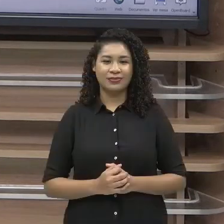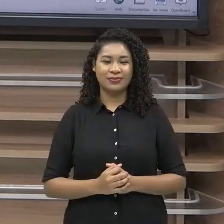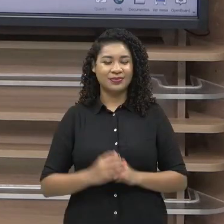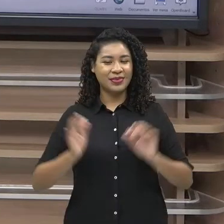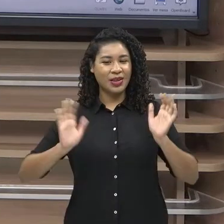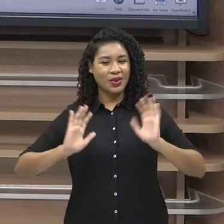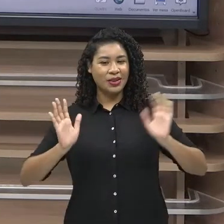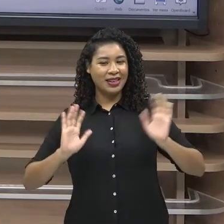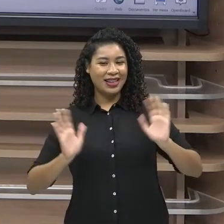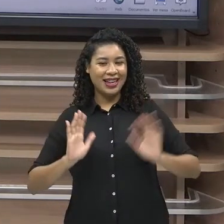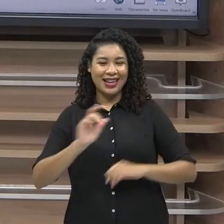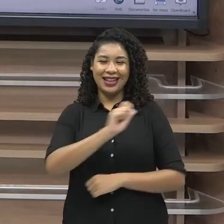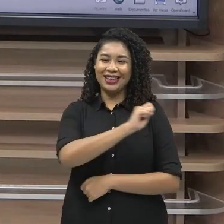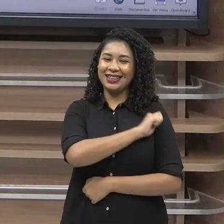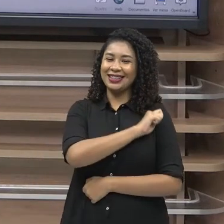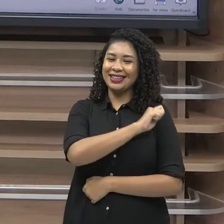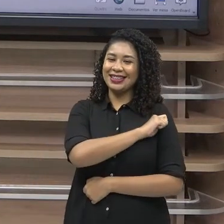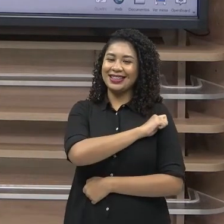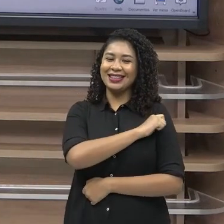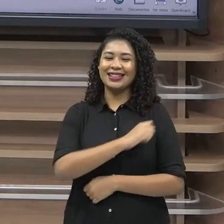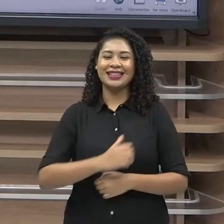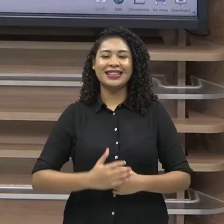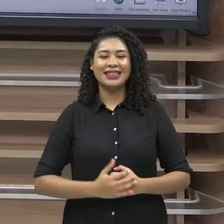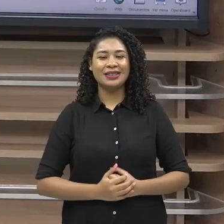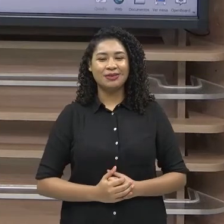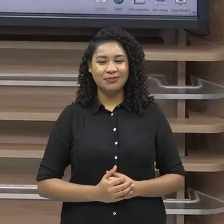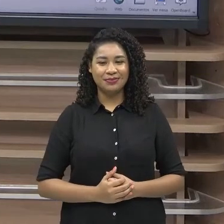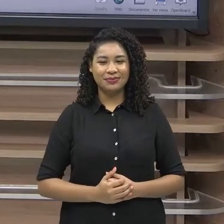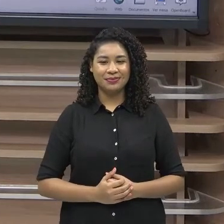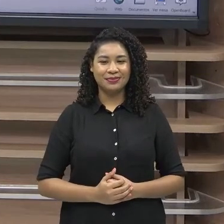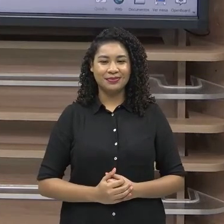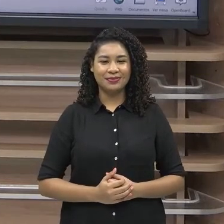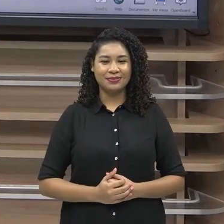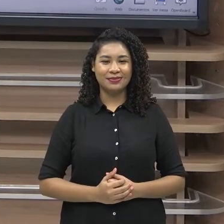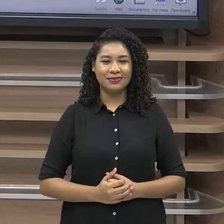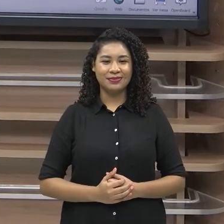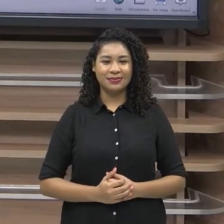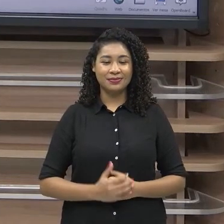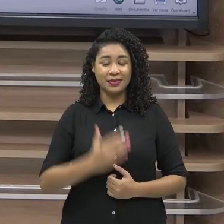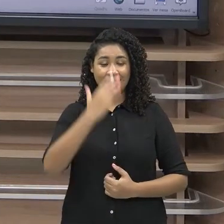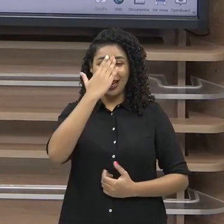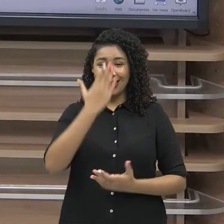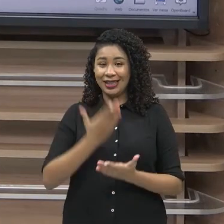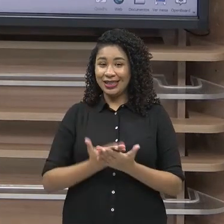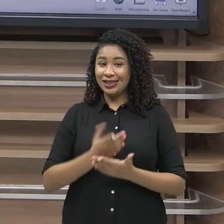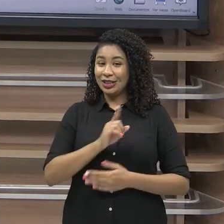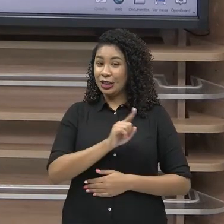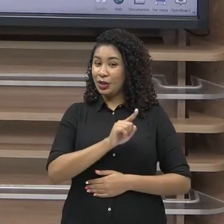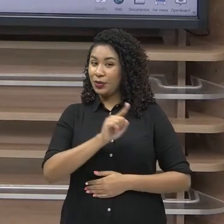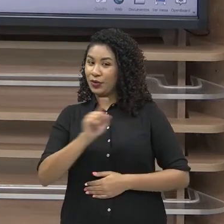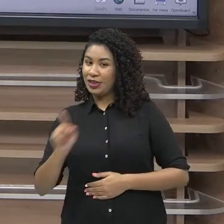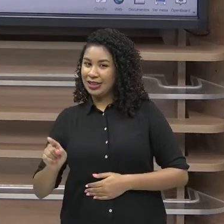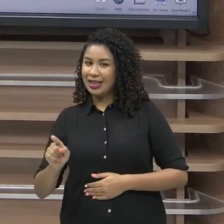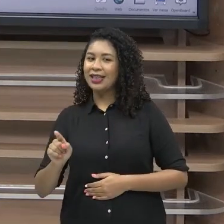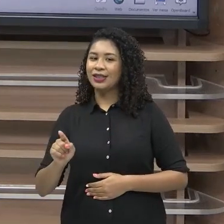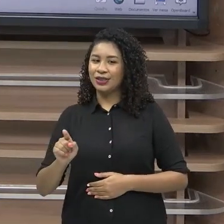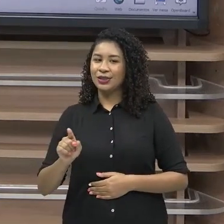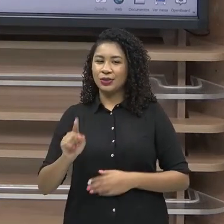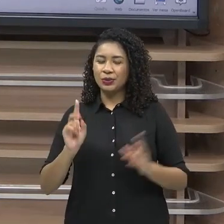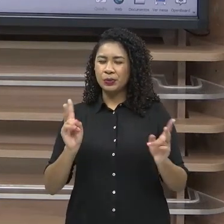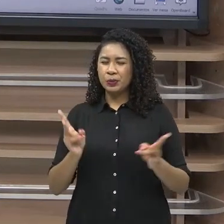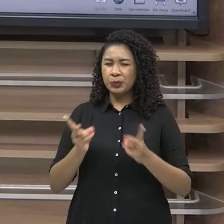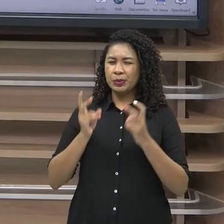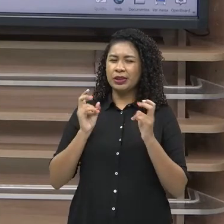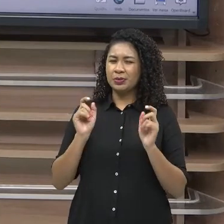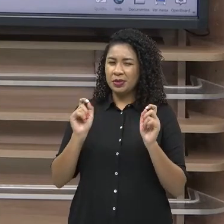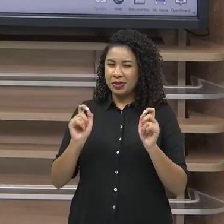Olá, meu caro aluno, minha cara aluna, né? Eu acredito que você deve ter se deparado com